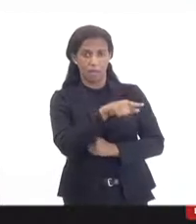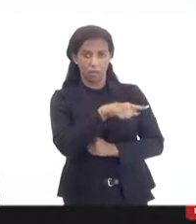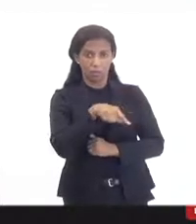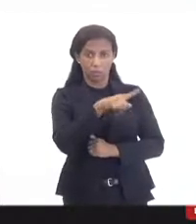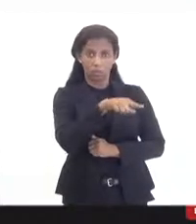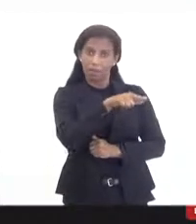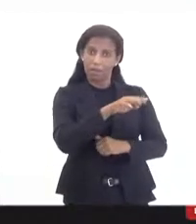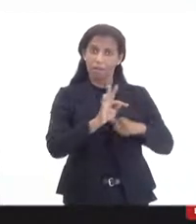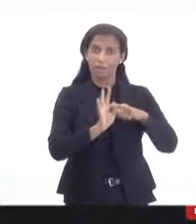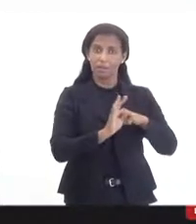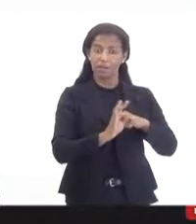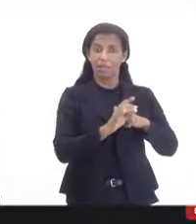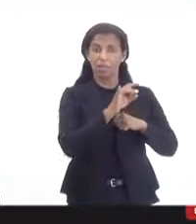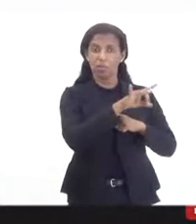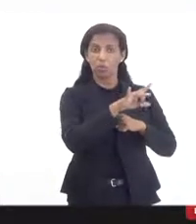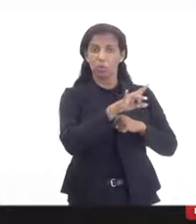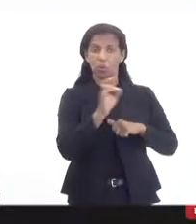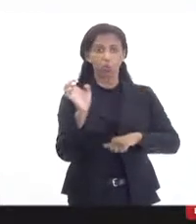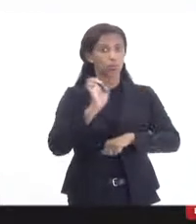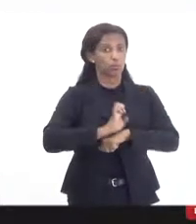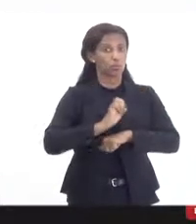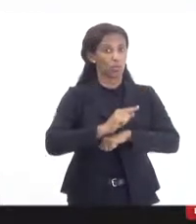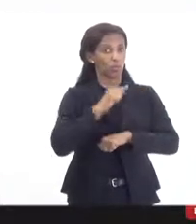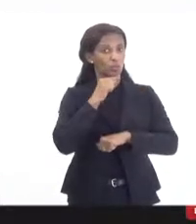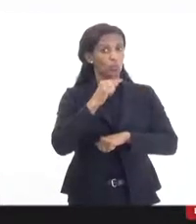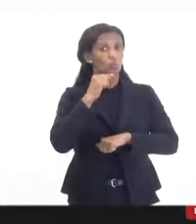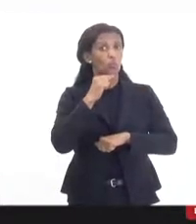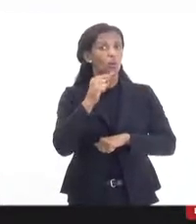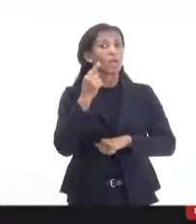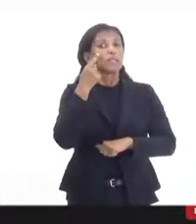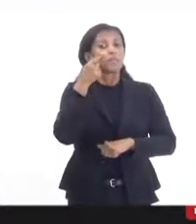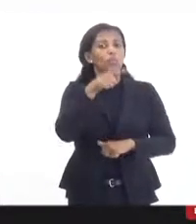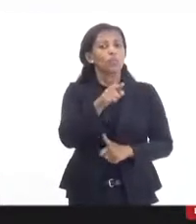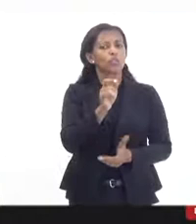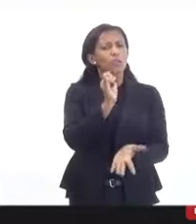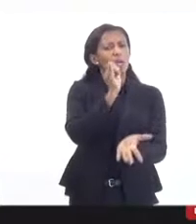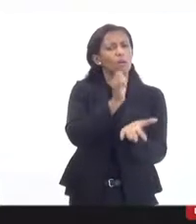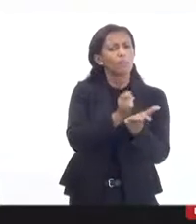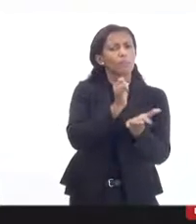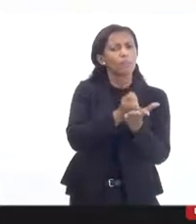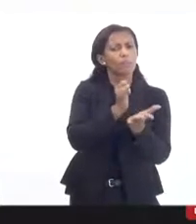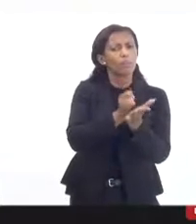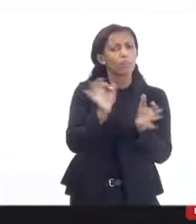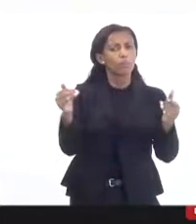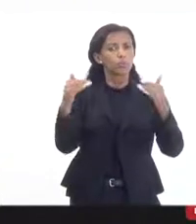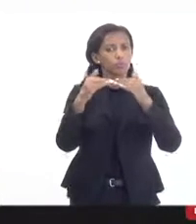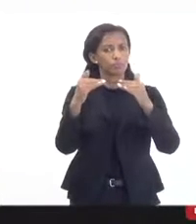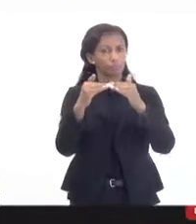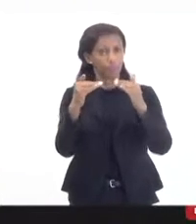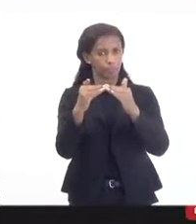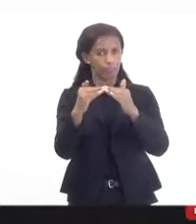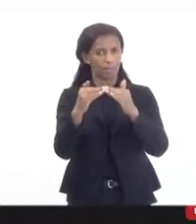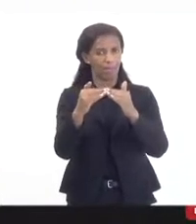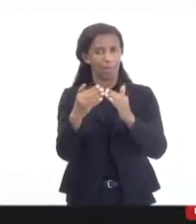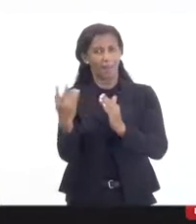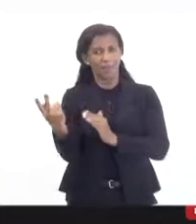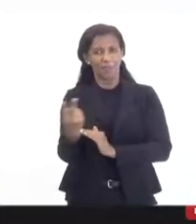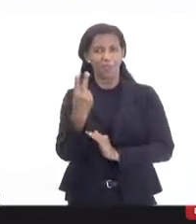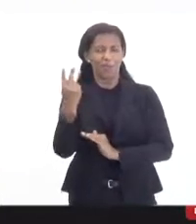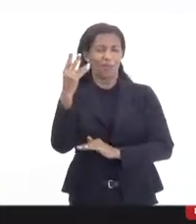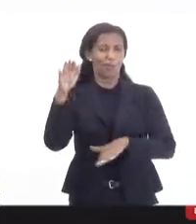de arbitramento quando efetivamente o Estado não consegue apurar e identificar o valor do tributo devido. Ali ele utilizou um preço médio